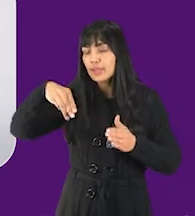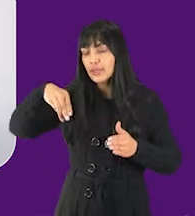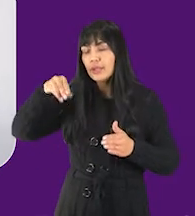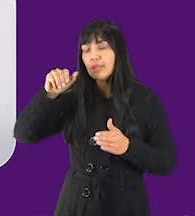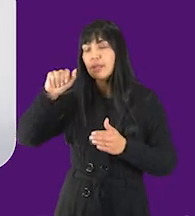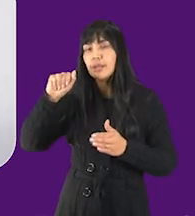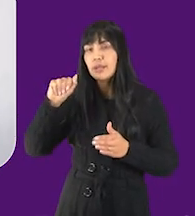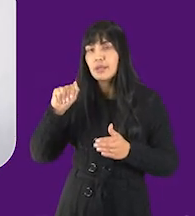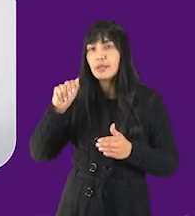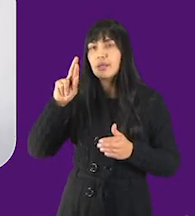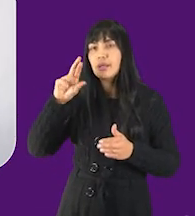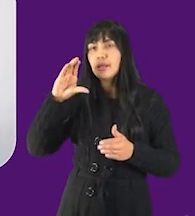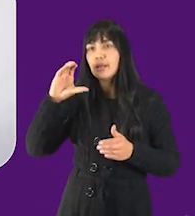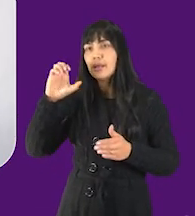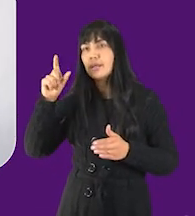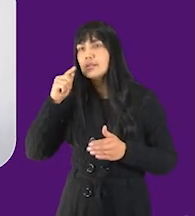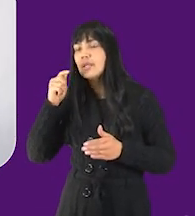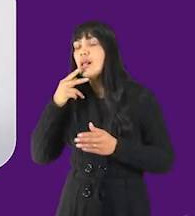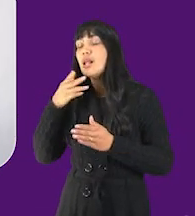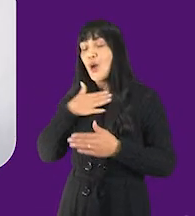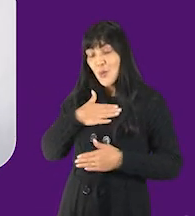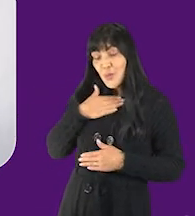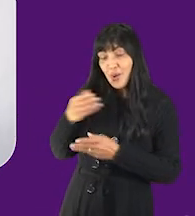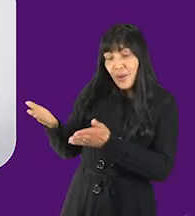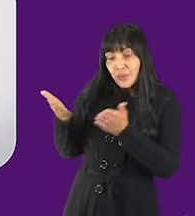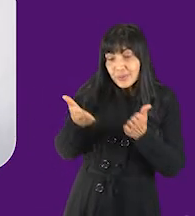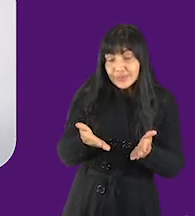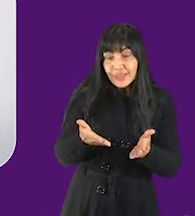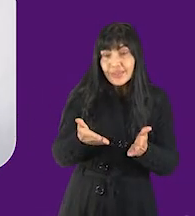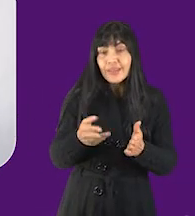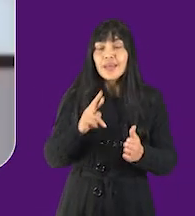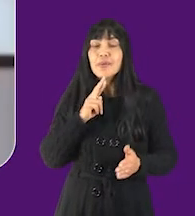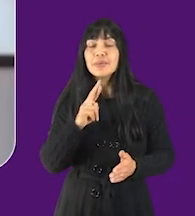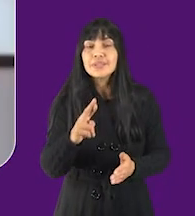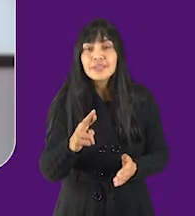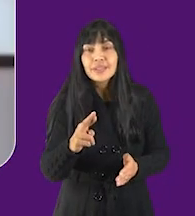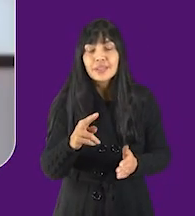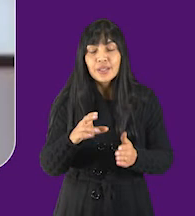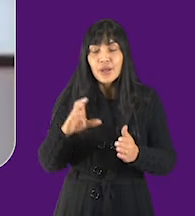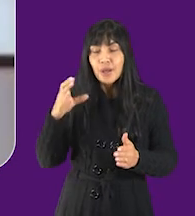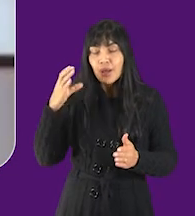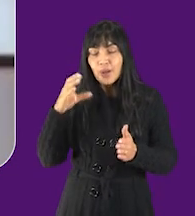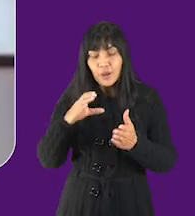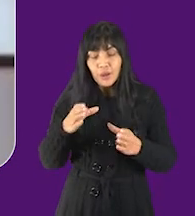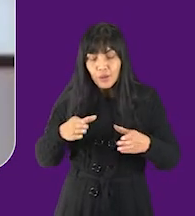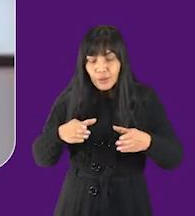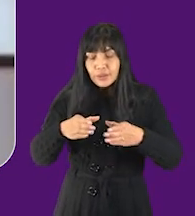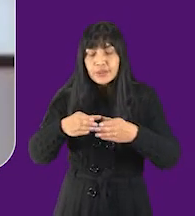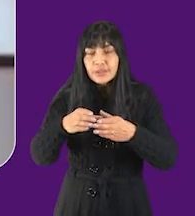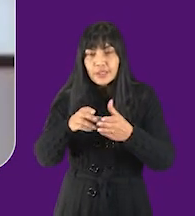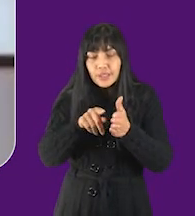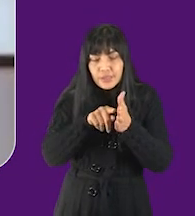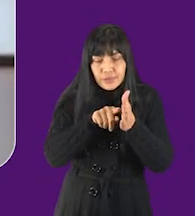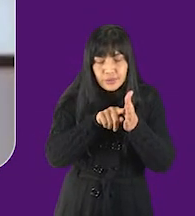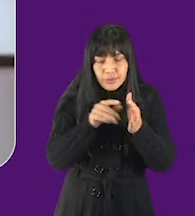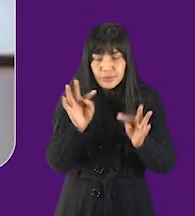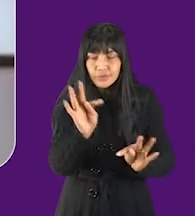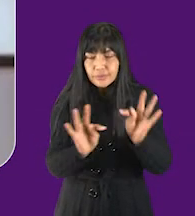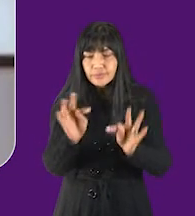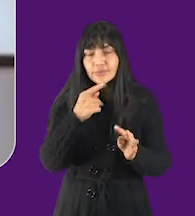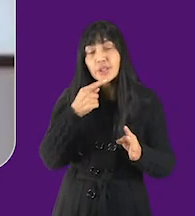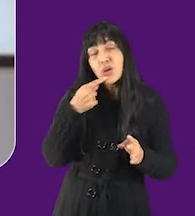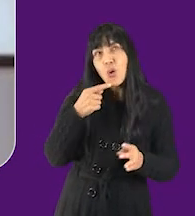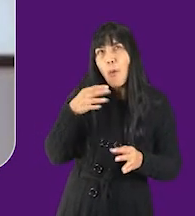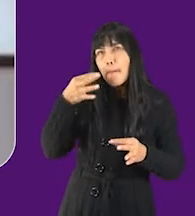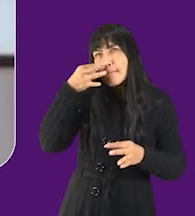né? Prazer, bom Silvana. Estar aqui representando o Centro de Tecnologia. E eu acho que a gente escutou atentamente aí